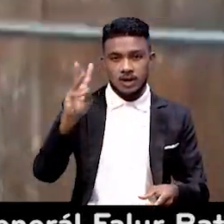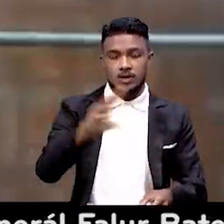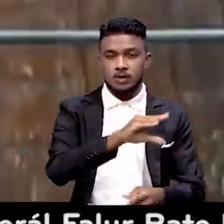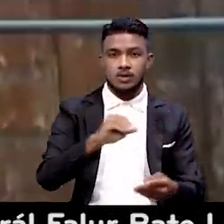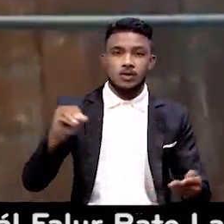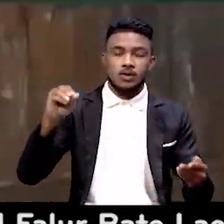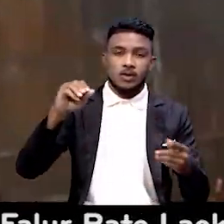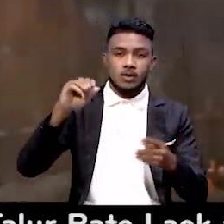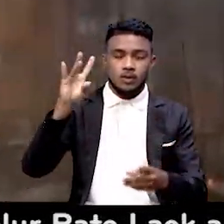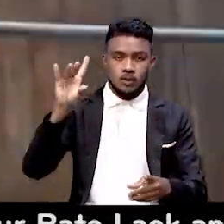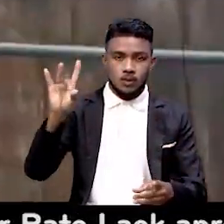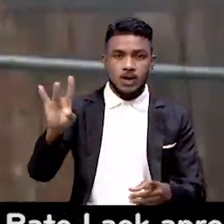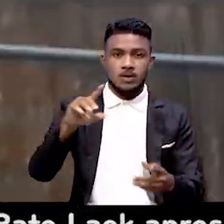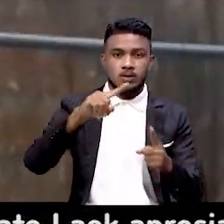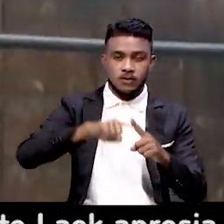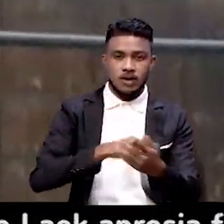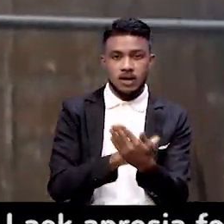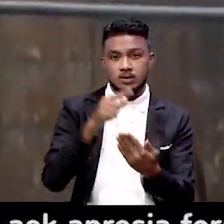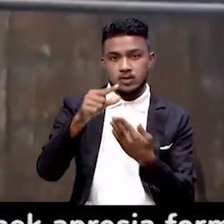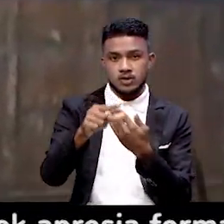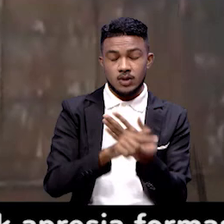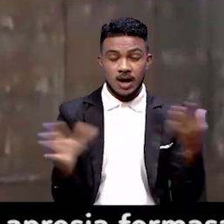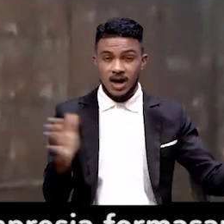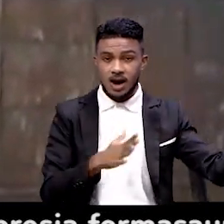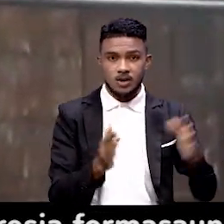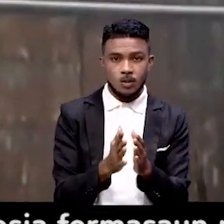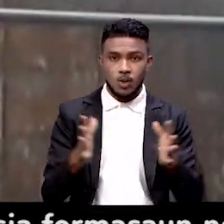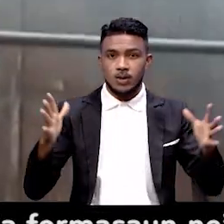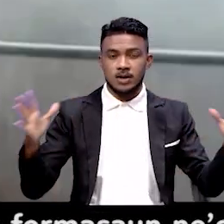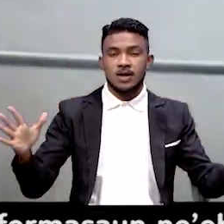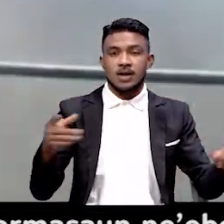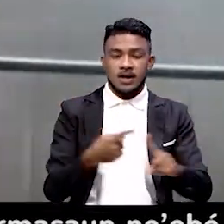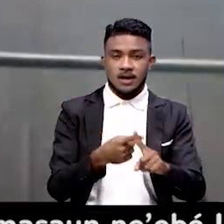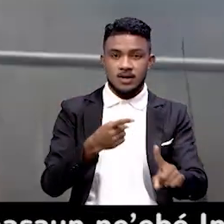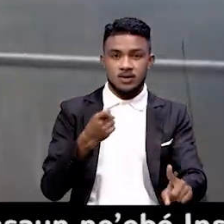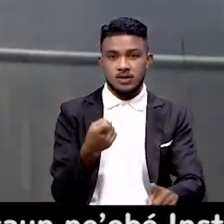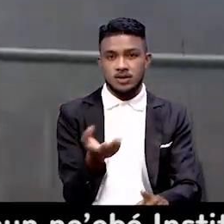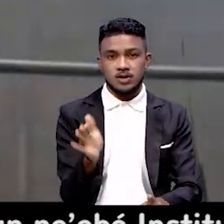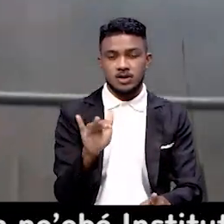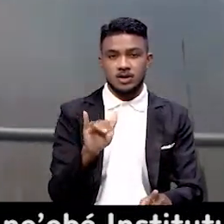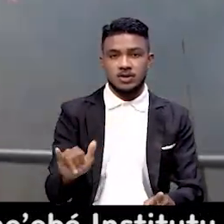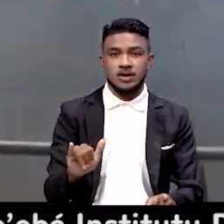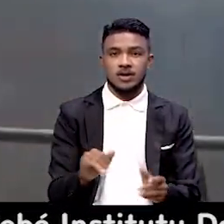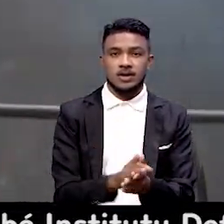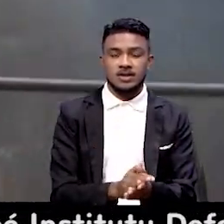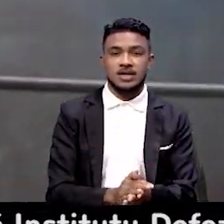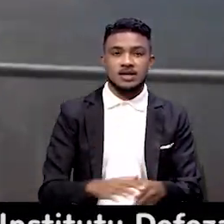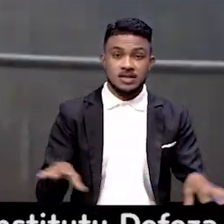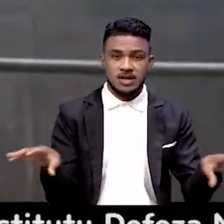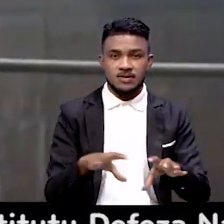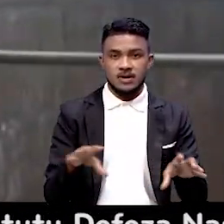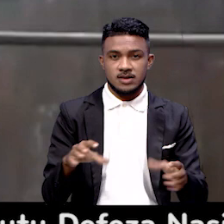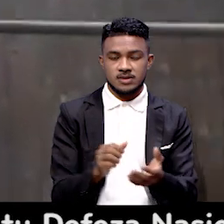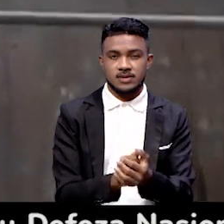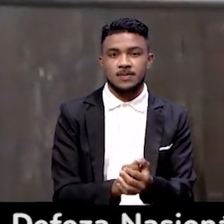ne laran. Razadas anem forte ne acontece, tamba reta influencia husi posição sistema alta pressão ne bem